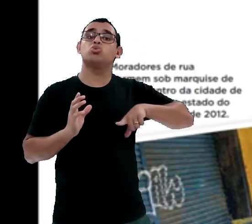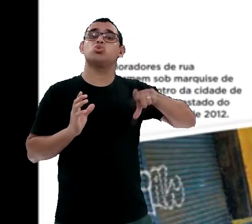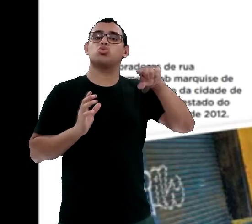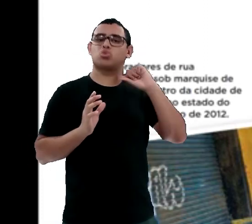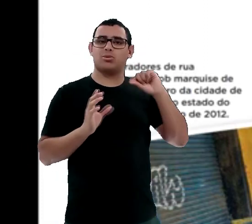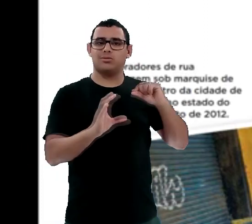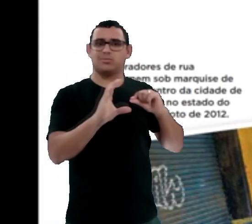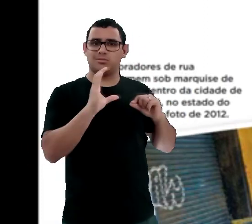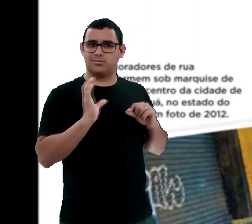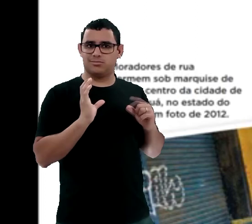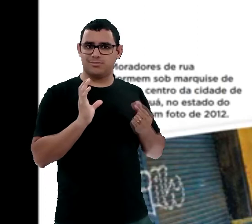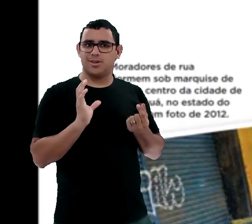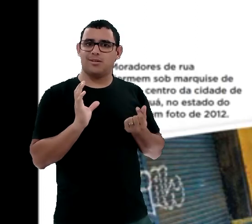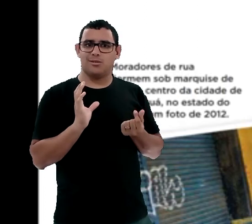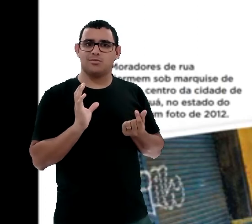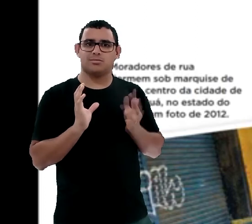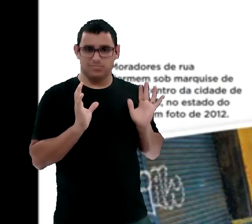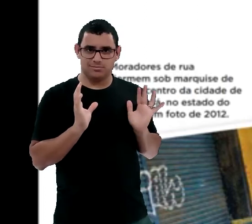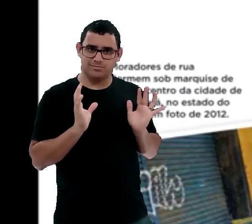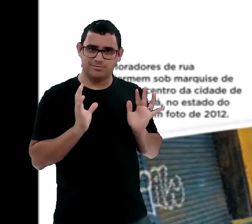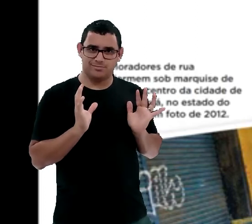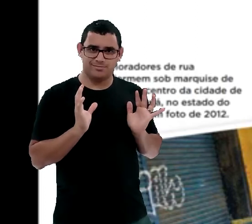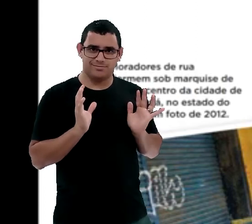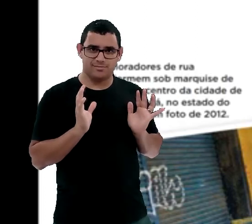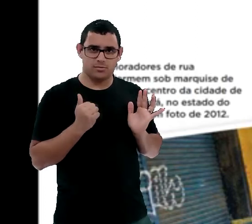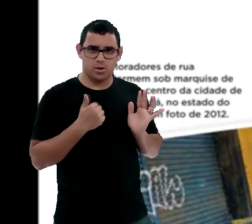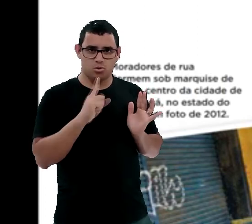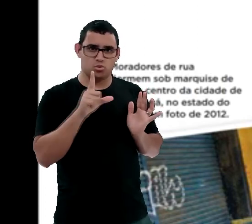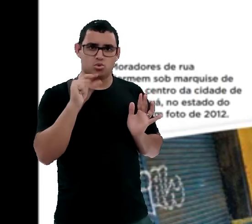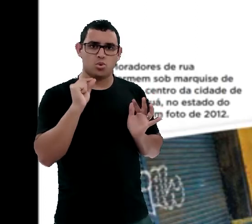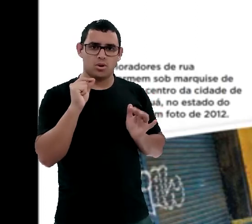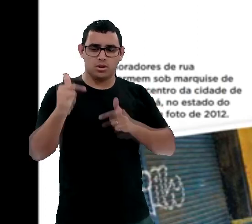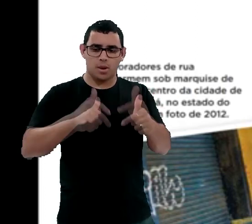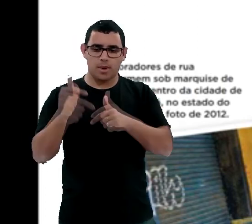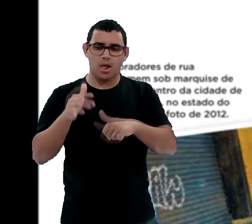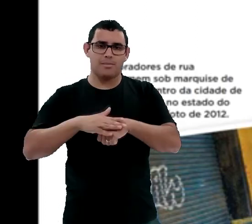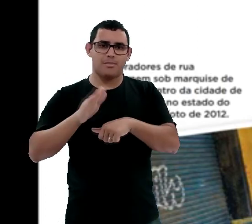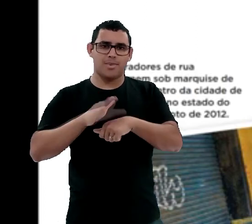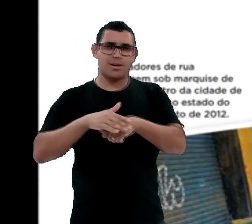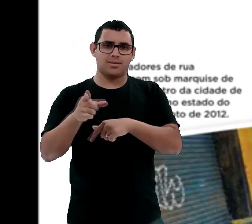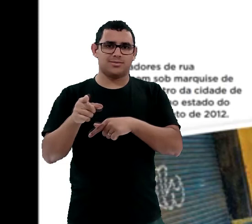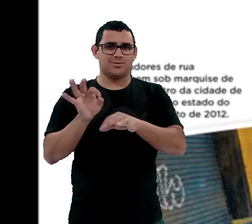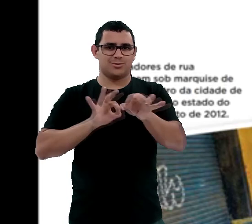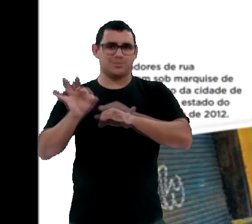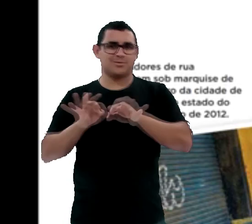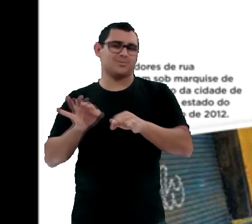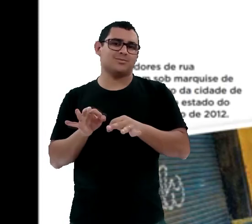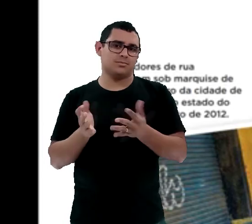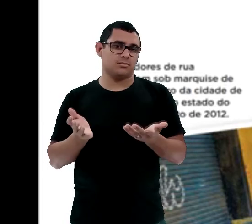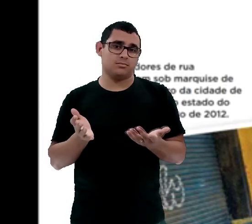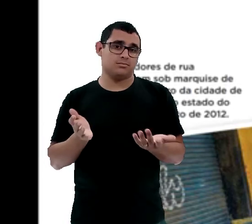conta que vendeu. O pequeno produtor vendeu a sua terra ao grande produtor. Então será